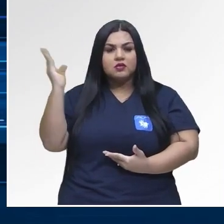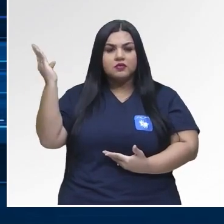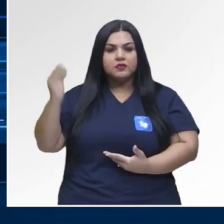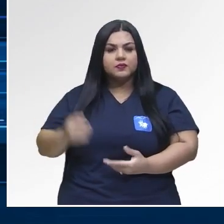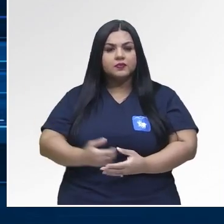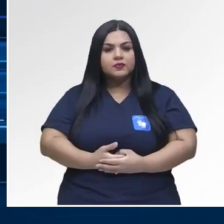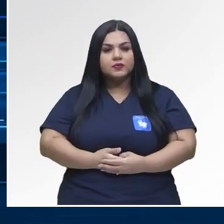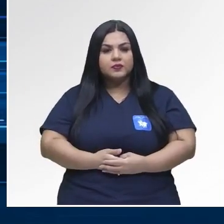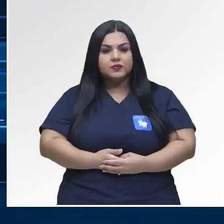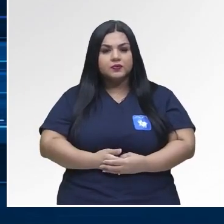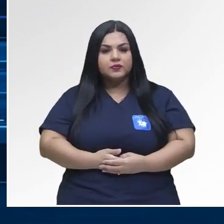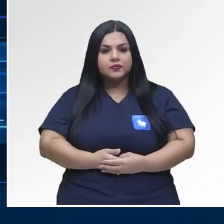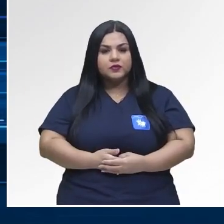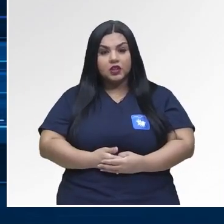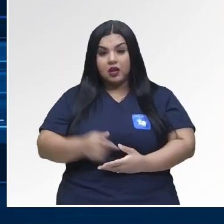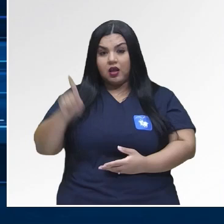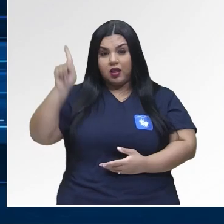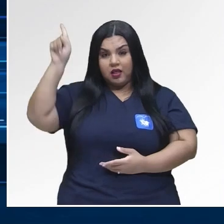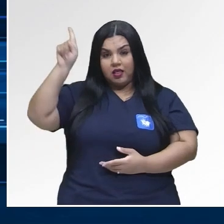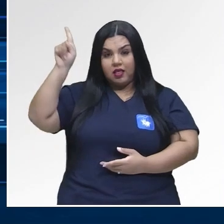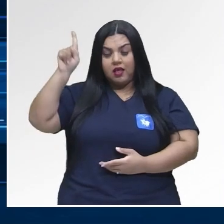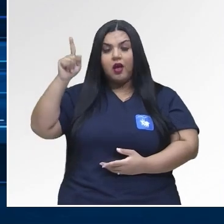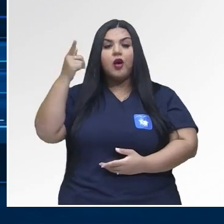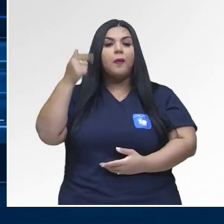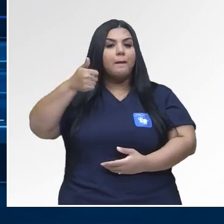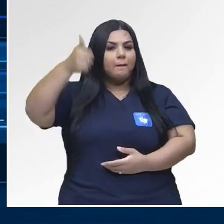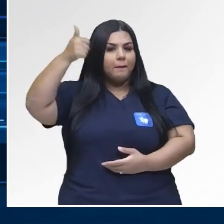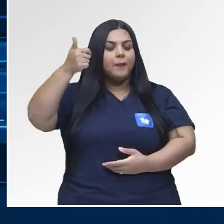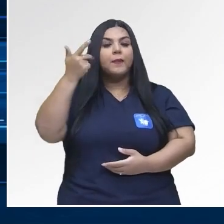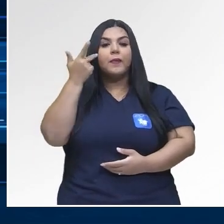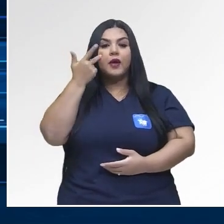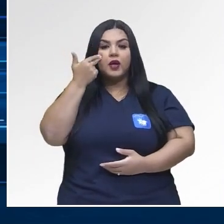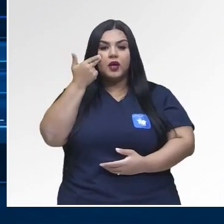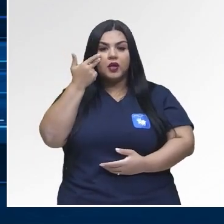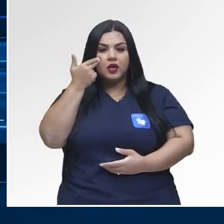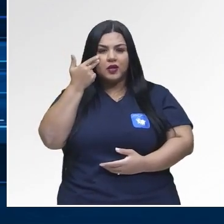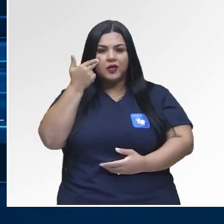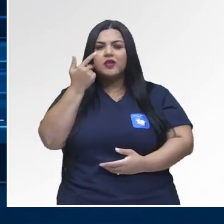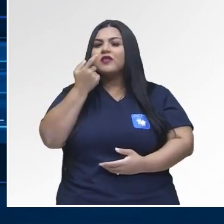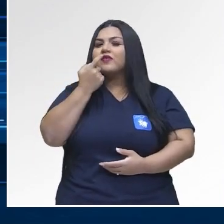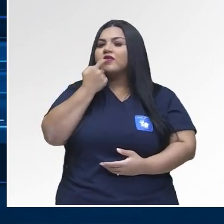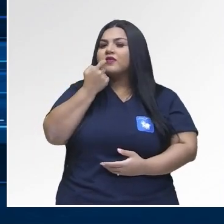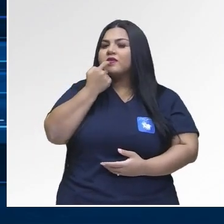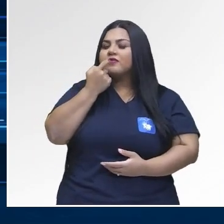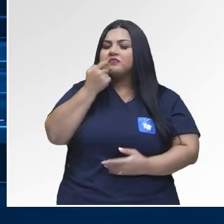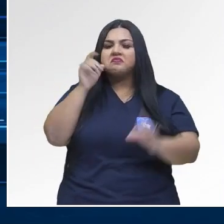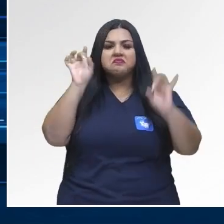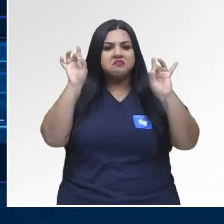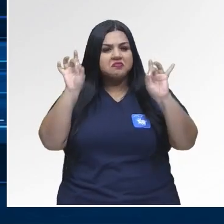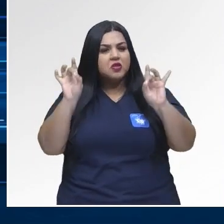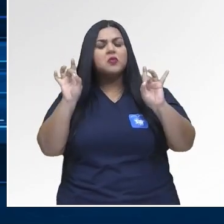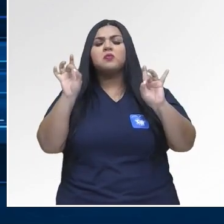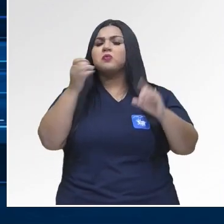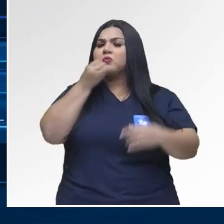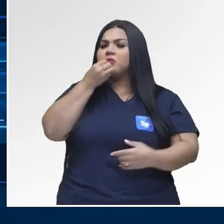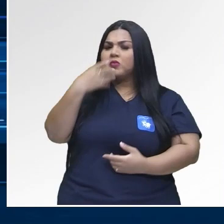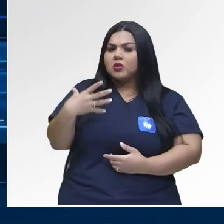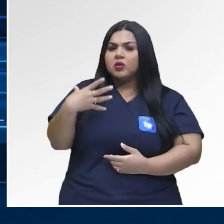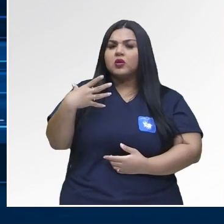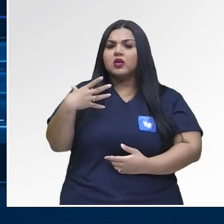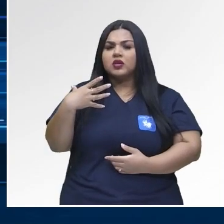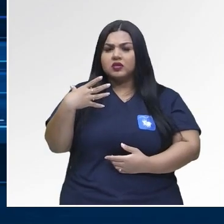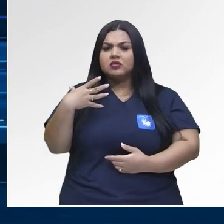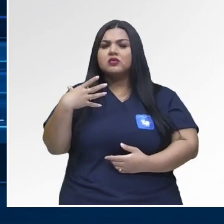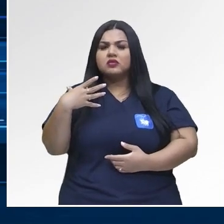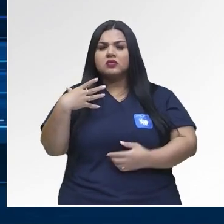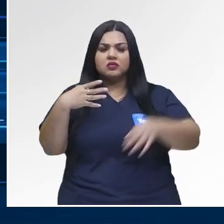o brônquio normal, tá? Vocês podem ver que ele está aqui vermelhinho, tem livre